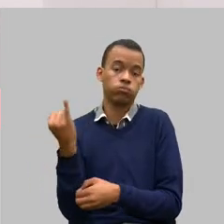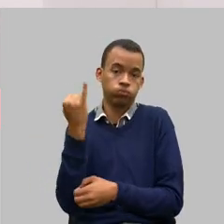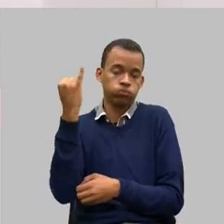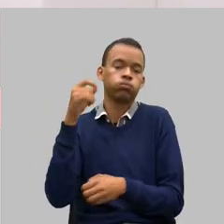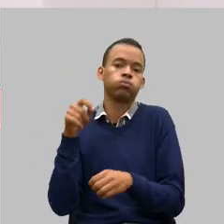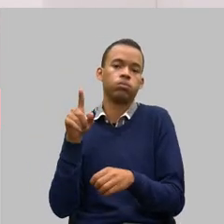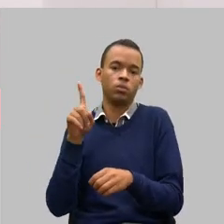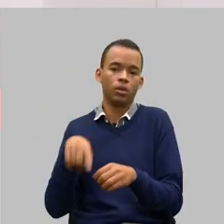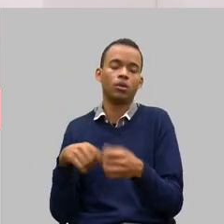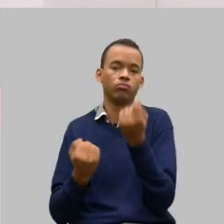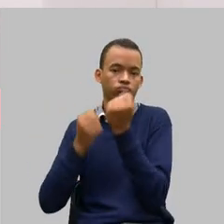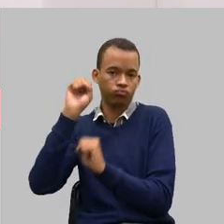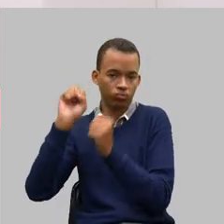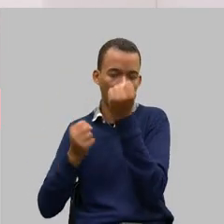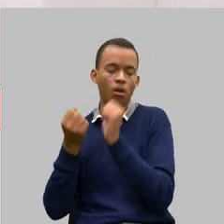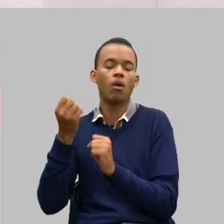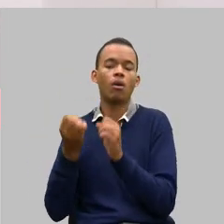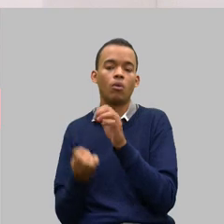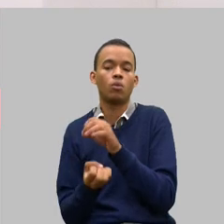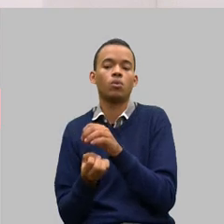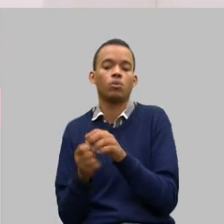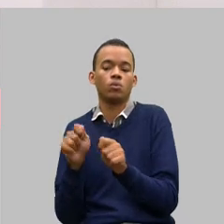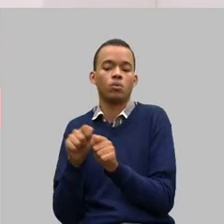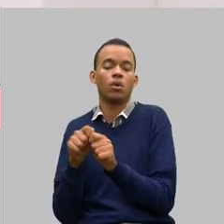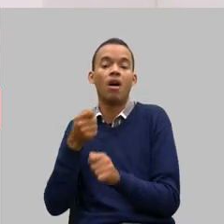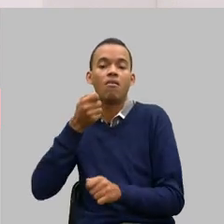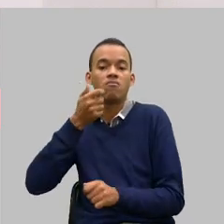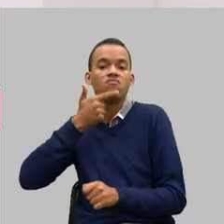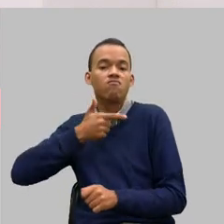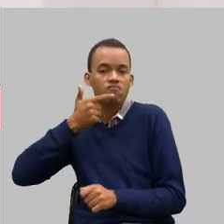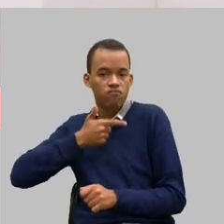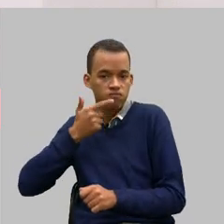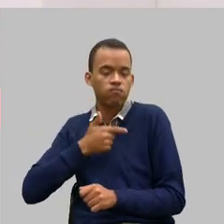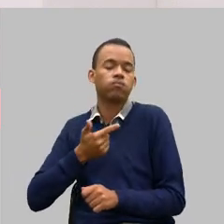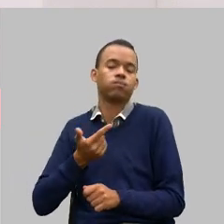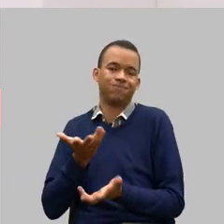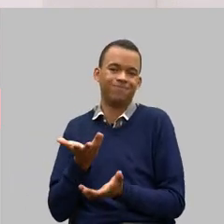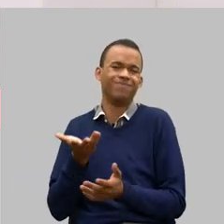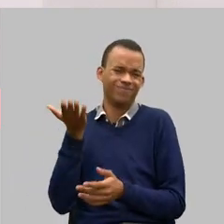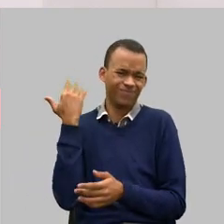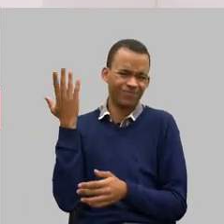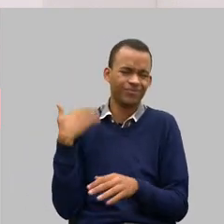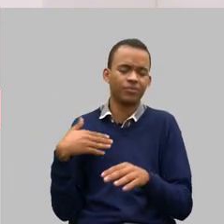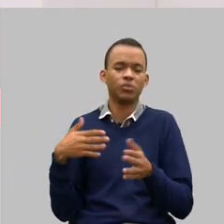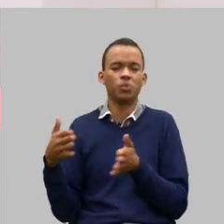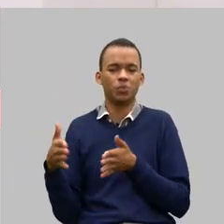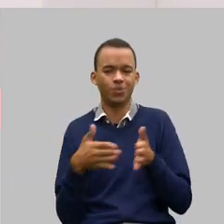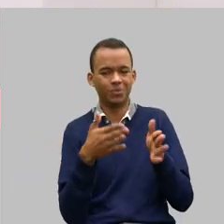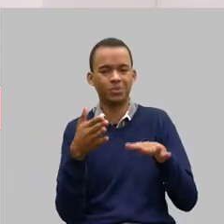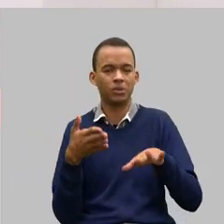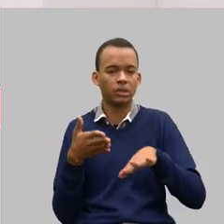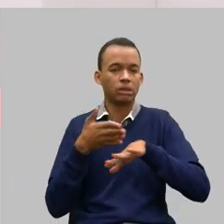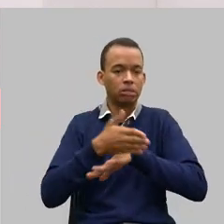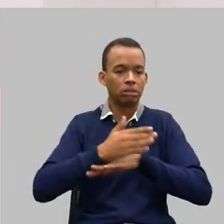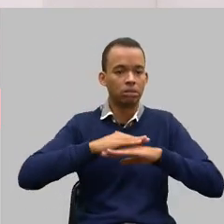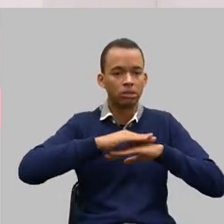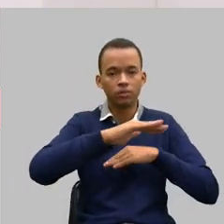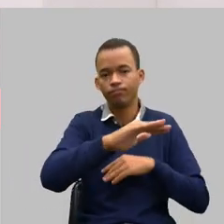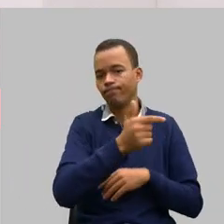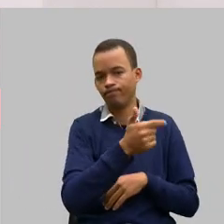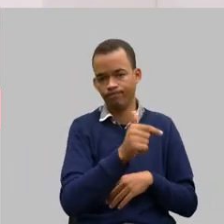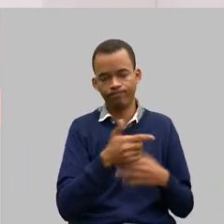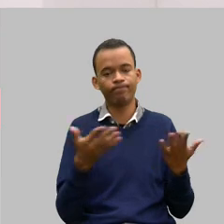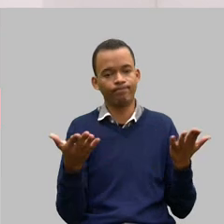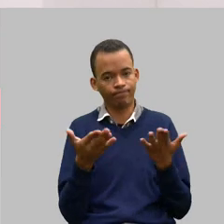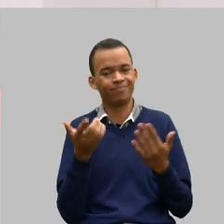de queijo eh e hoje que não tinha acesso eh por eh Estrada pavimentar hoje